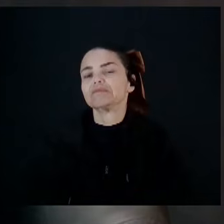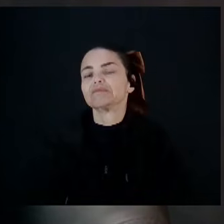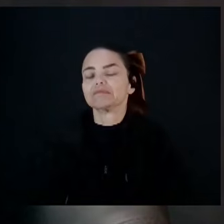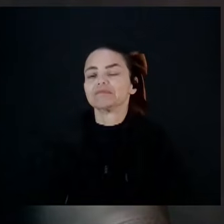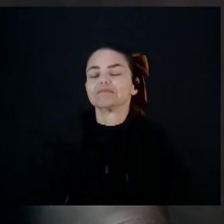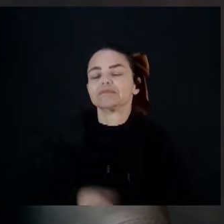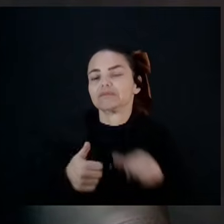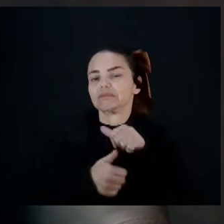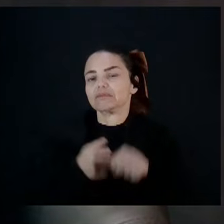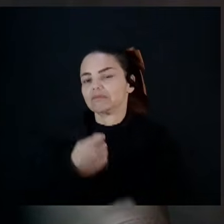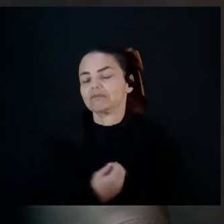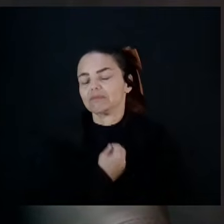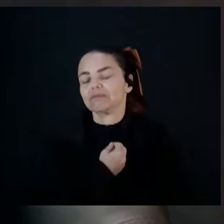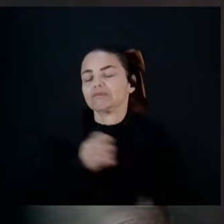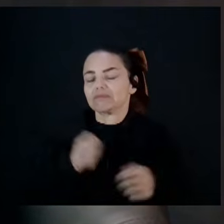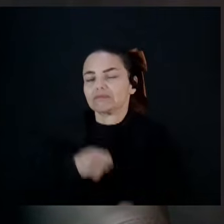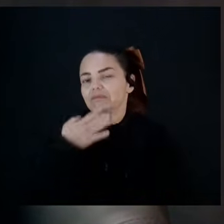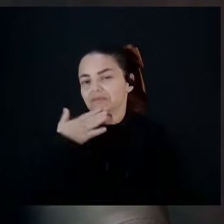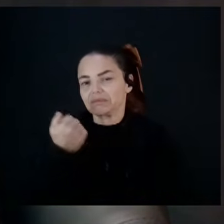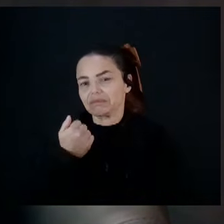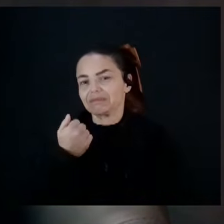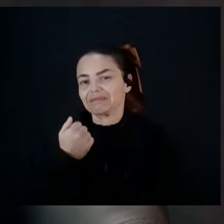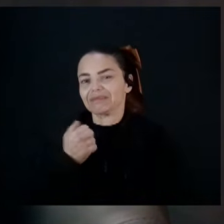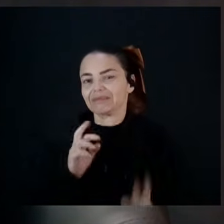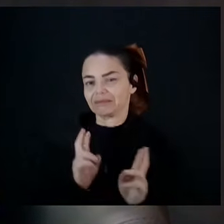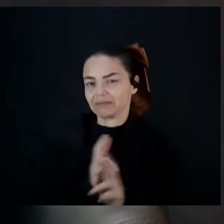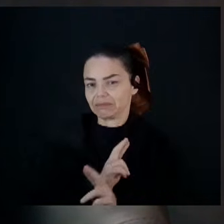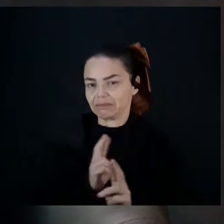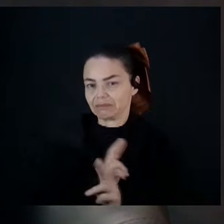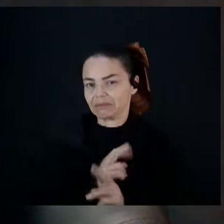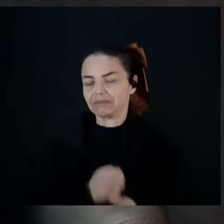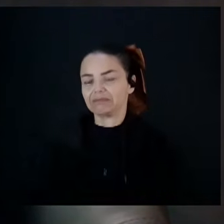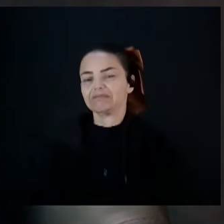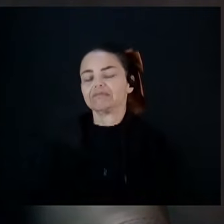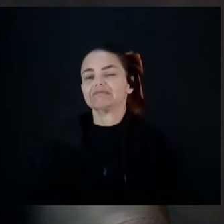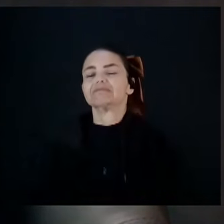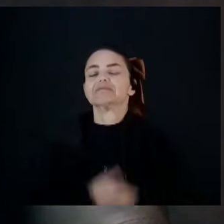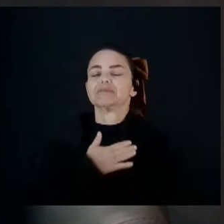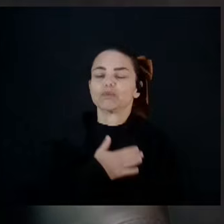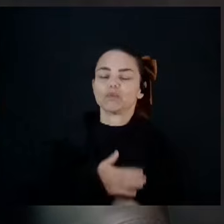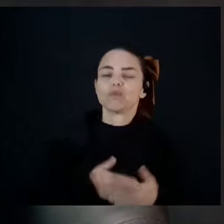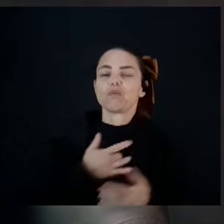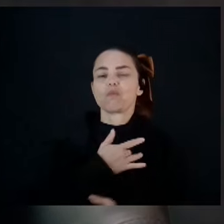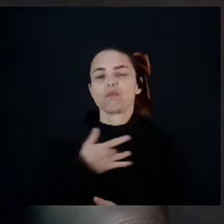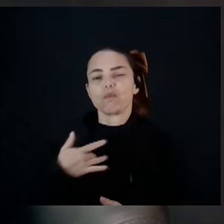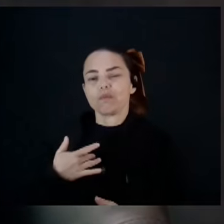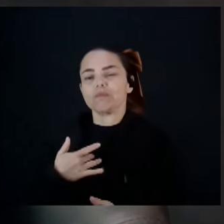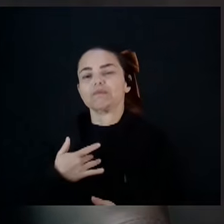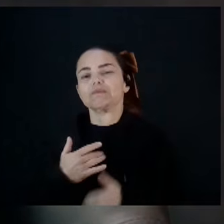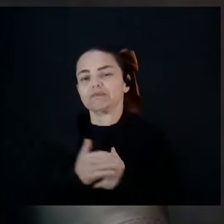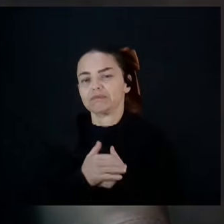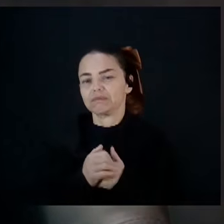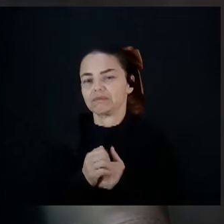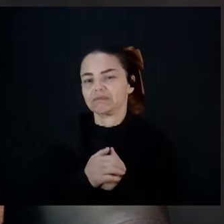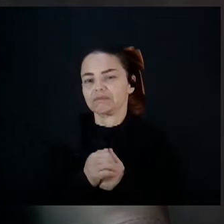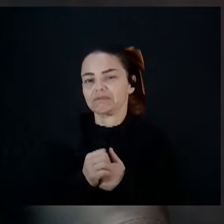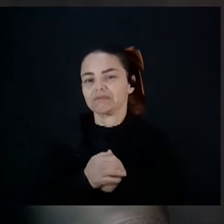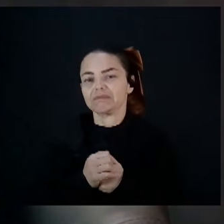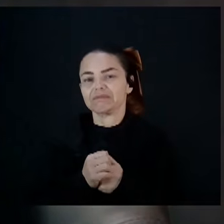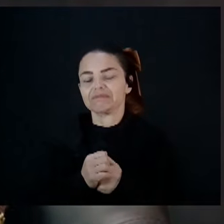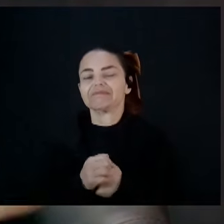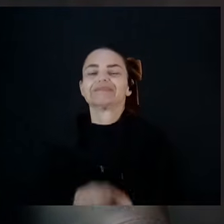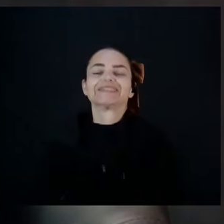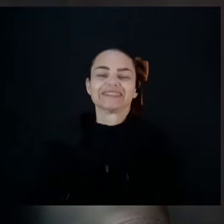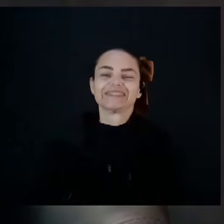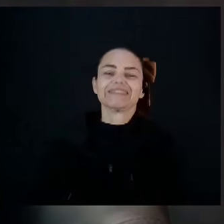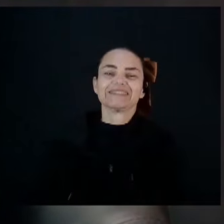fala, poxa, eu posso melhorar os meus relacionamentos, né, eu posso ter relacionamentos mais saudáveis, me sentir mais querido, porque é isso, todo mundo vai fugindo dessa pessoa,